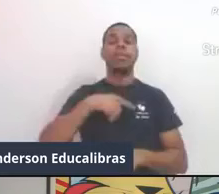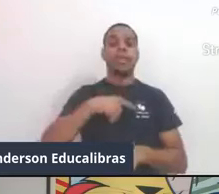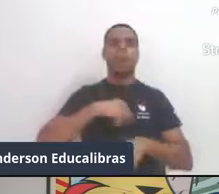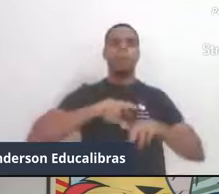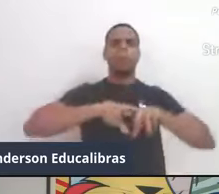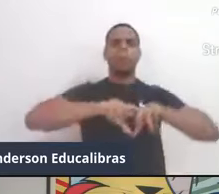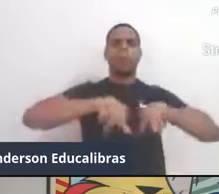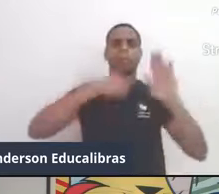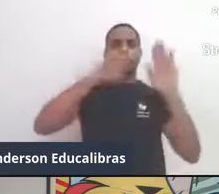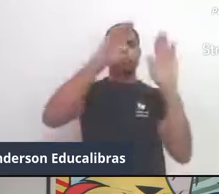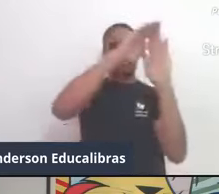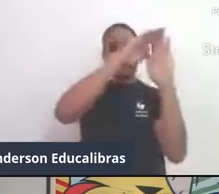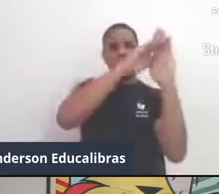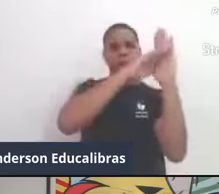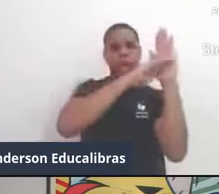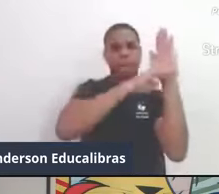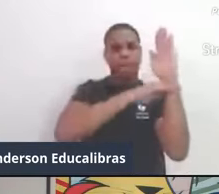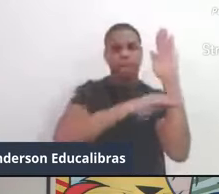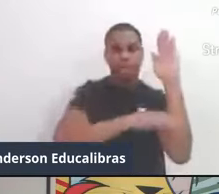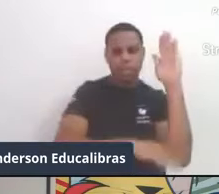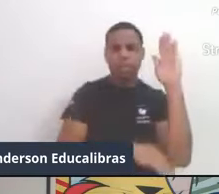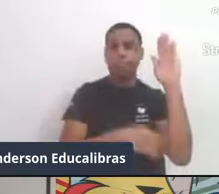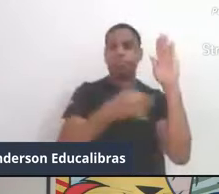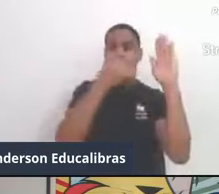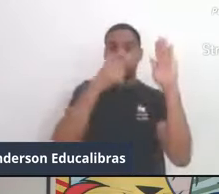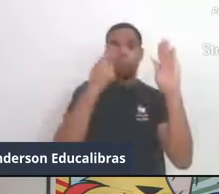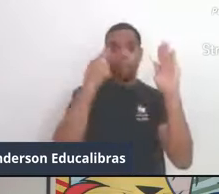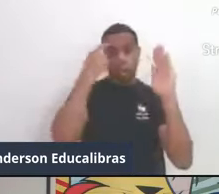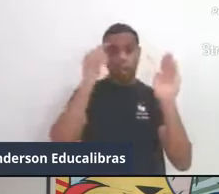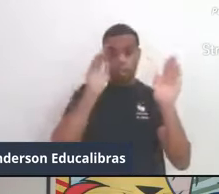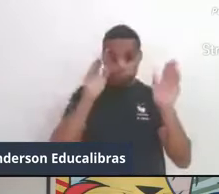toda ela canalizada nesse ponto de vista,